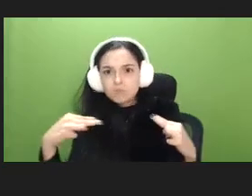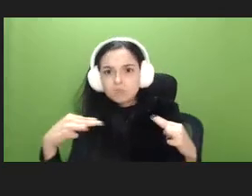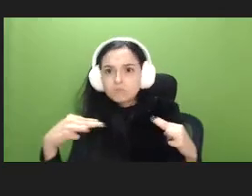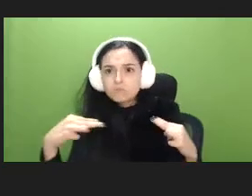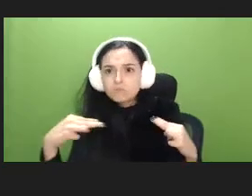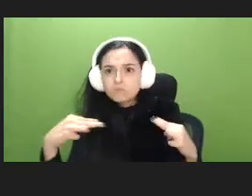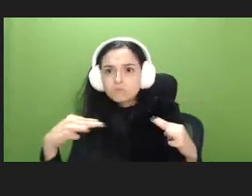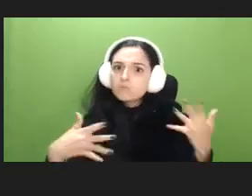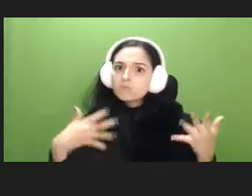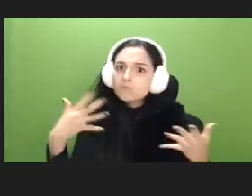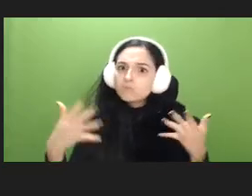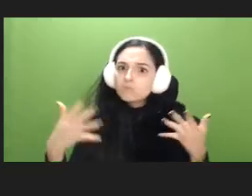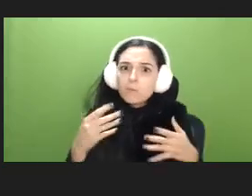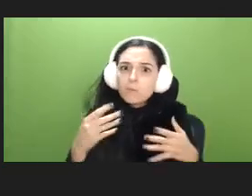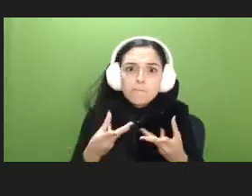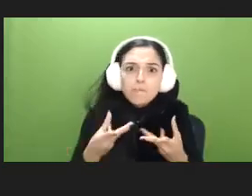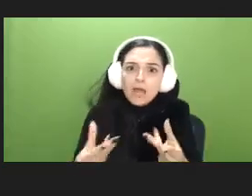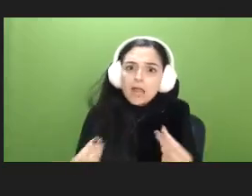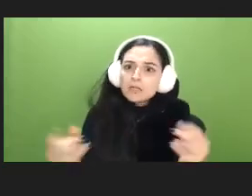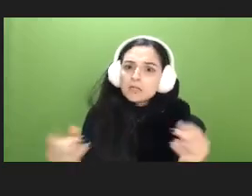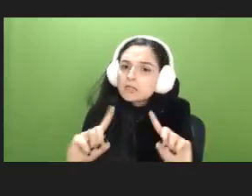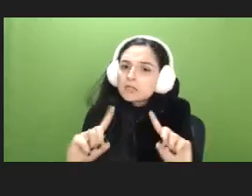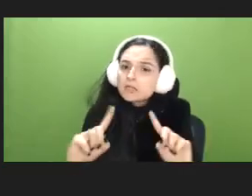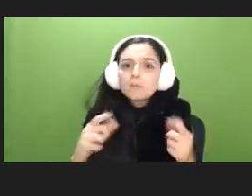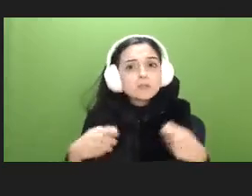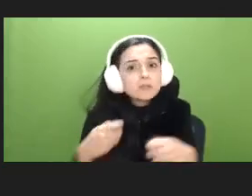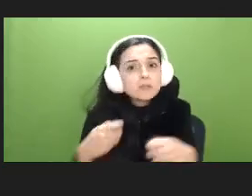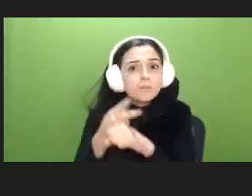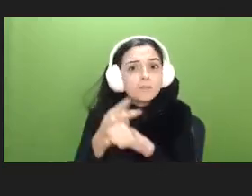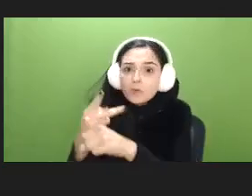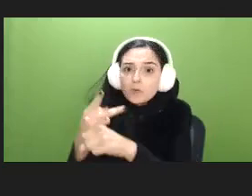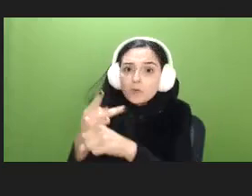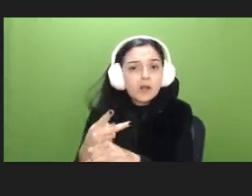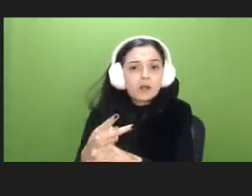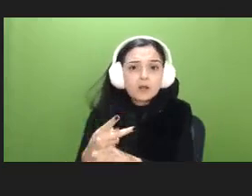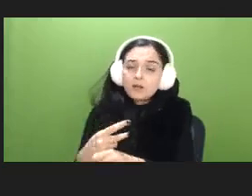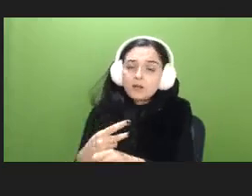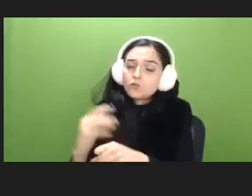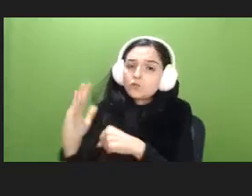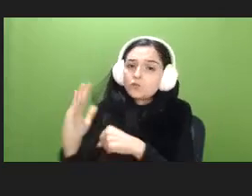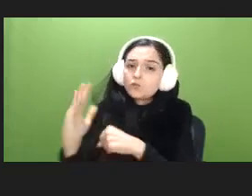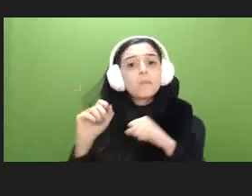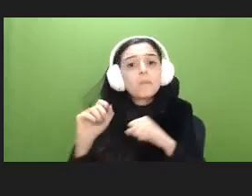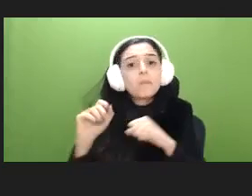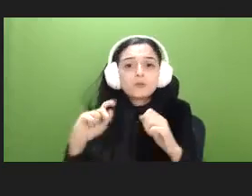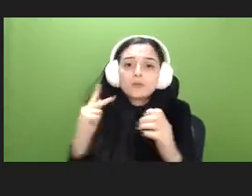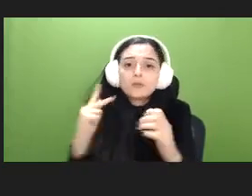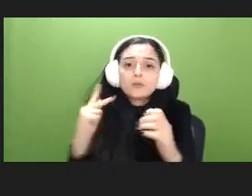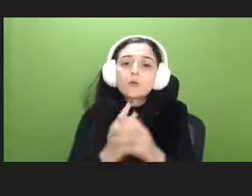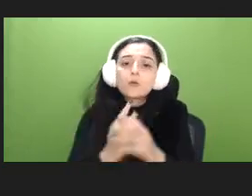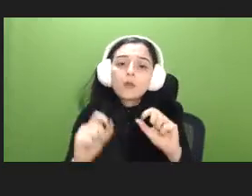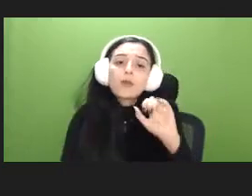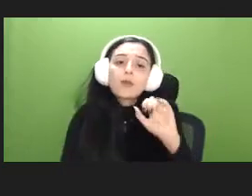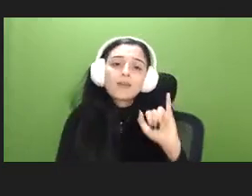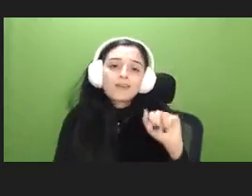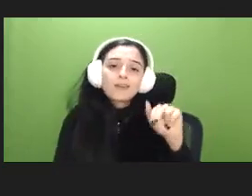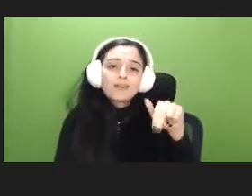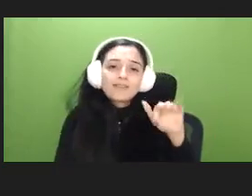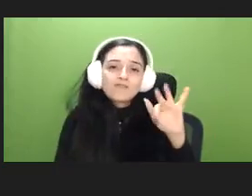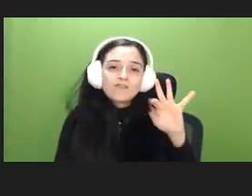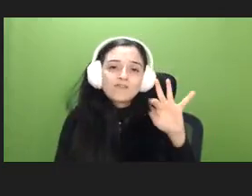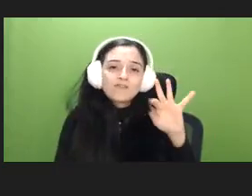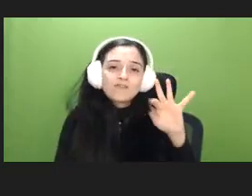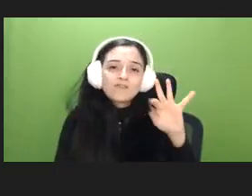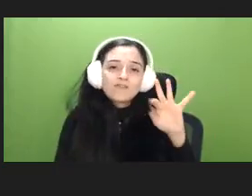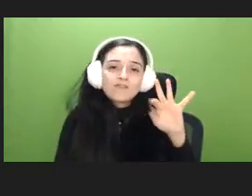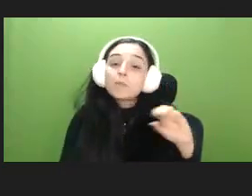ajuda, porque ela pode, inclusive, estar tendo um infarto do miocárdio. O infarto do miocárdio é uma